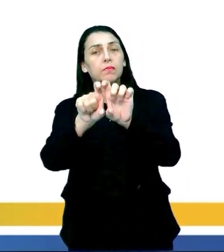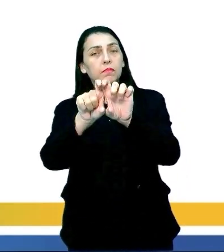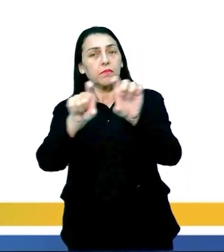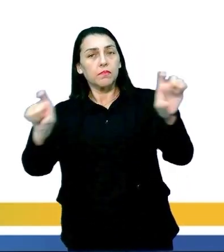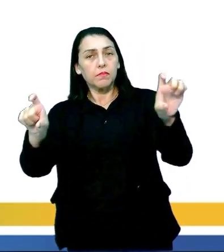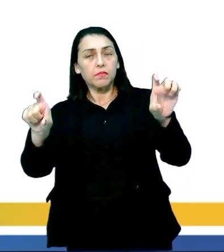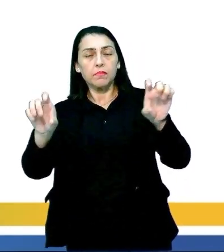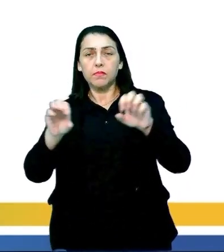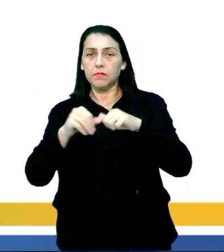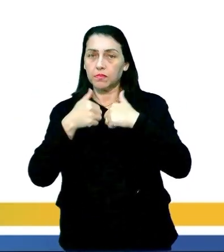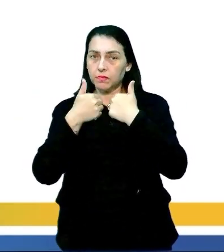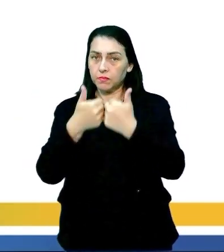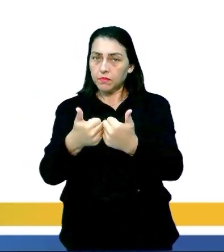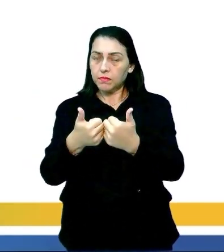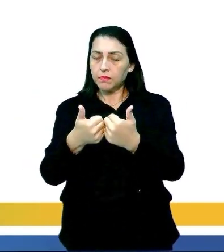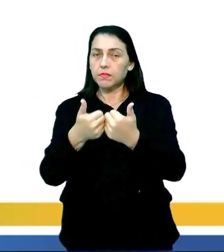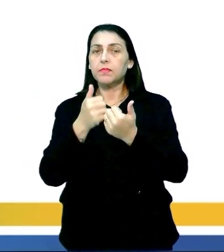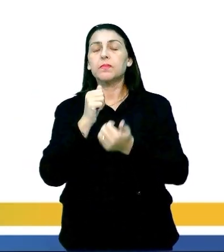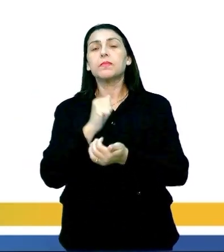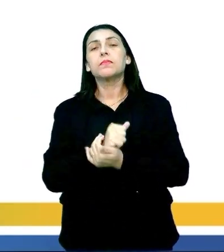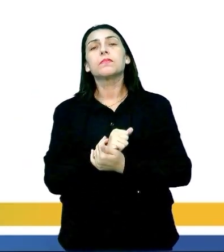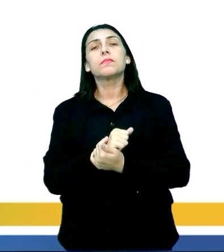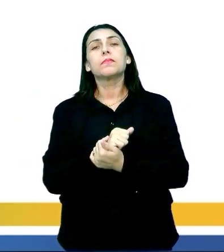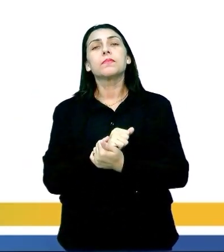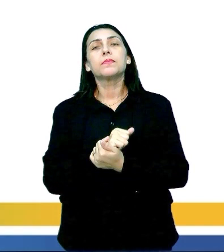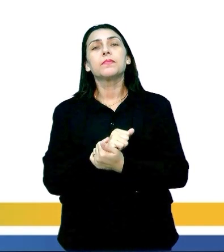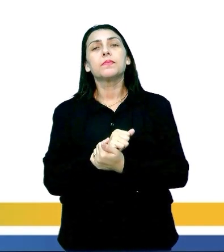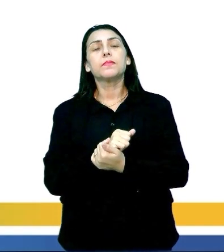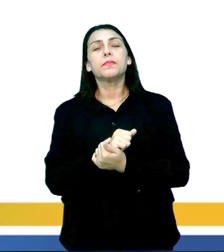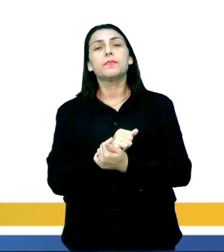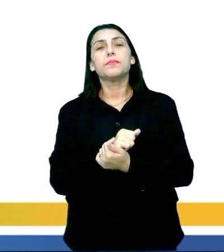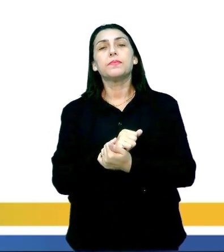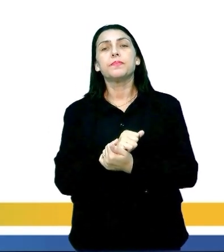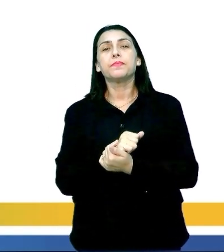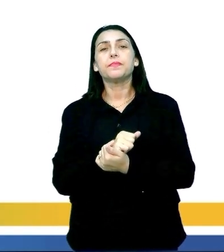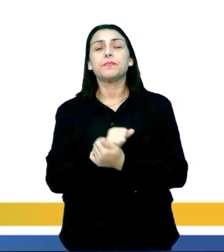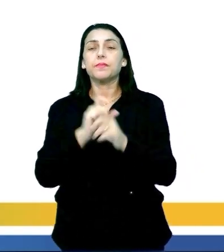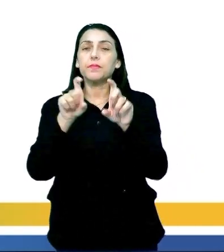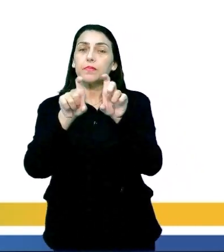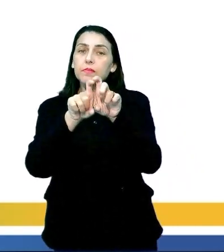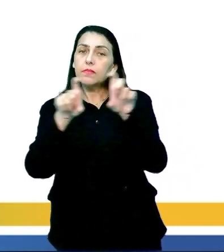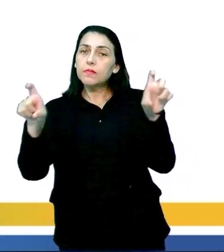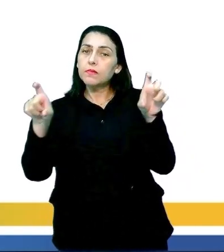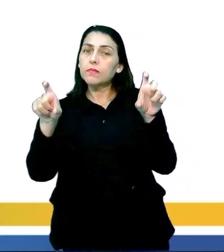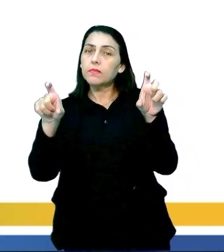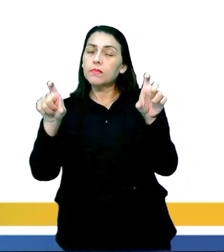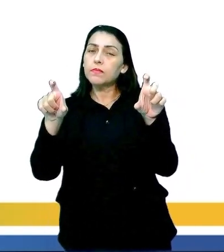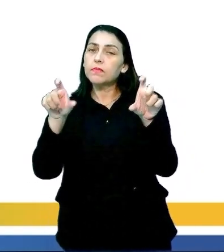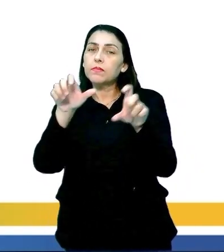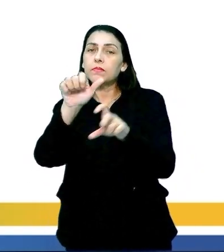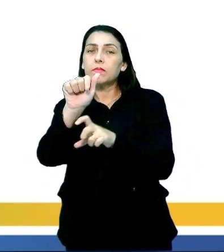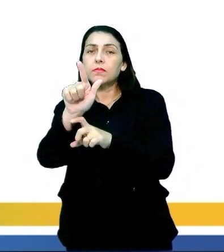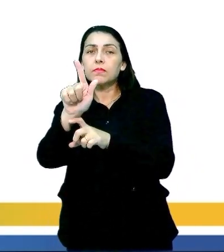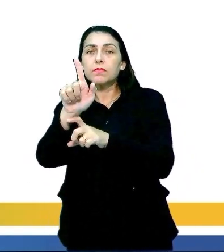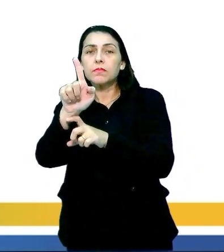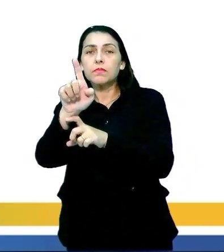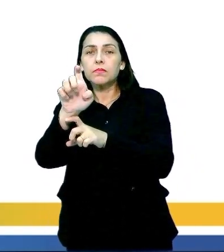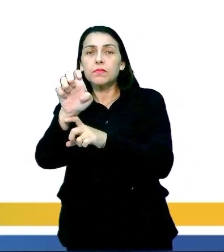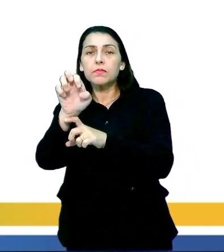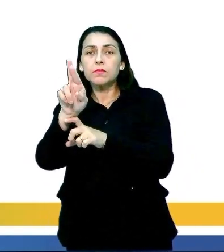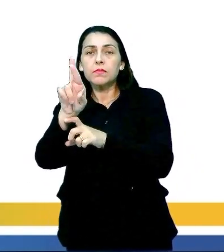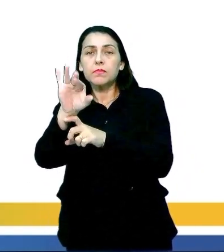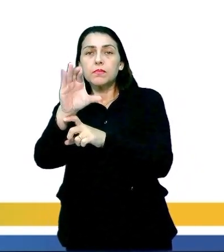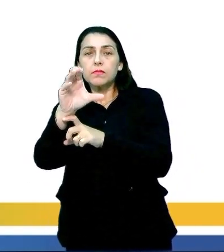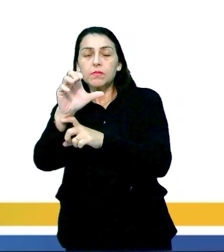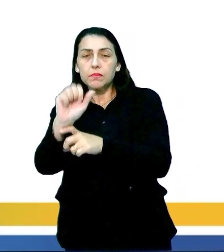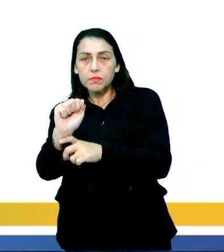expressão. Tudo bem? Ele está questionando aí, né, a expressão algébrica. Então, uma dessa alternativa